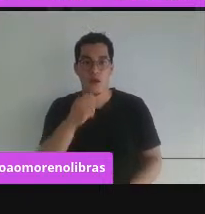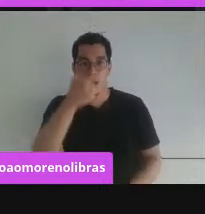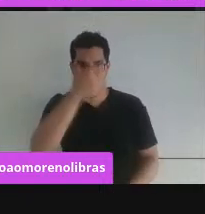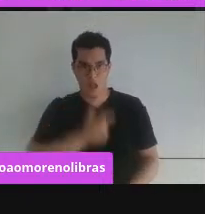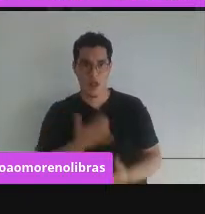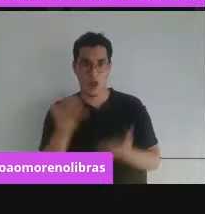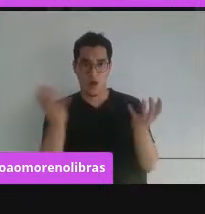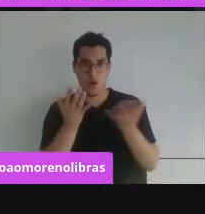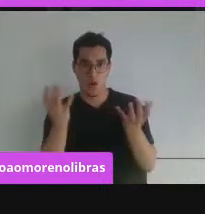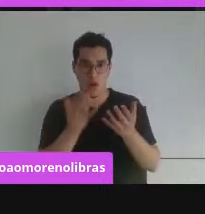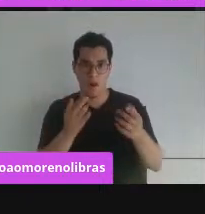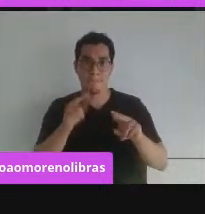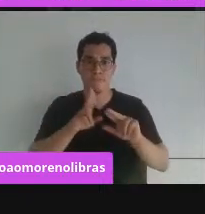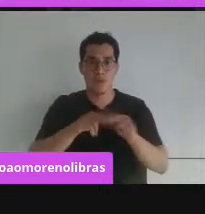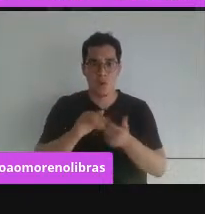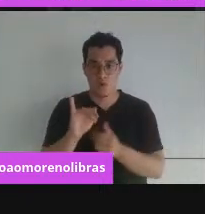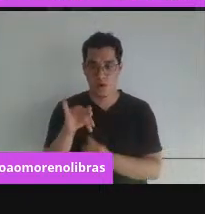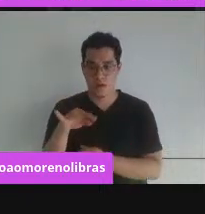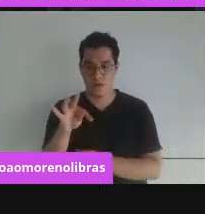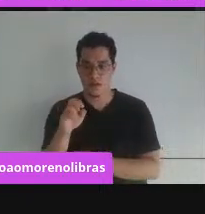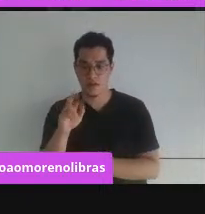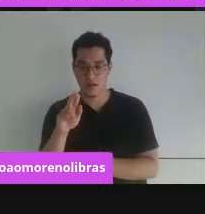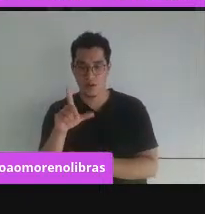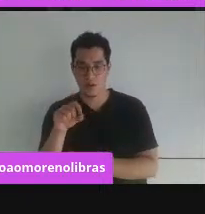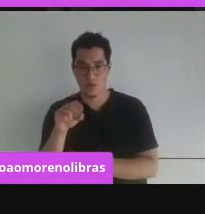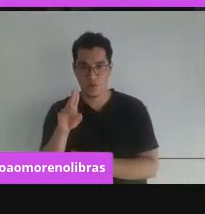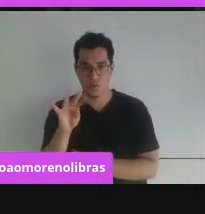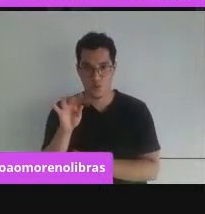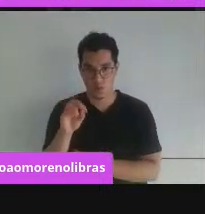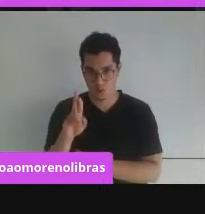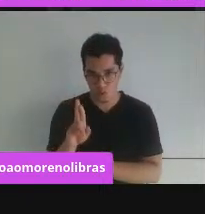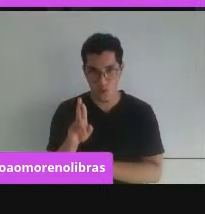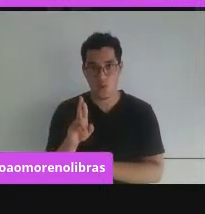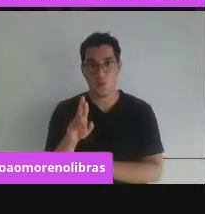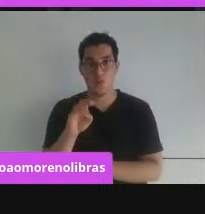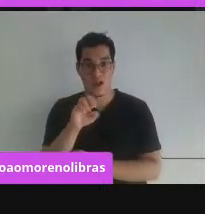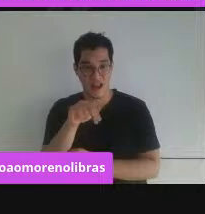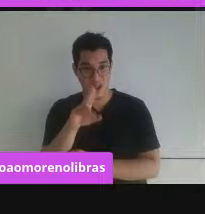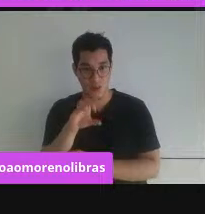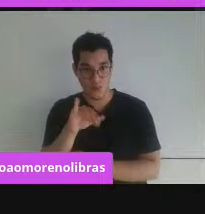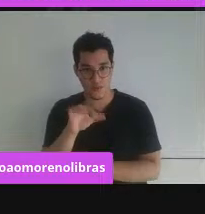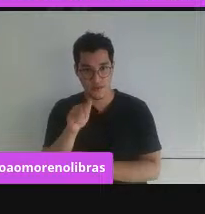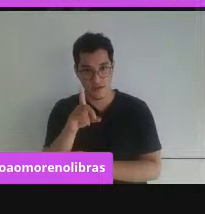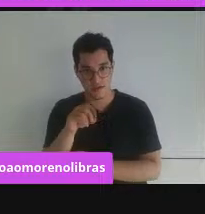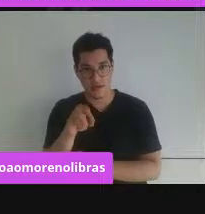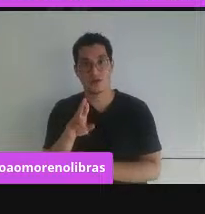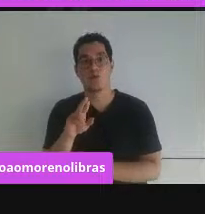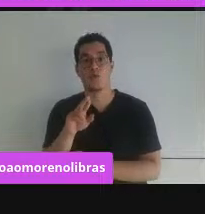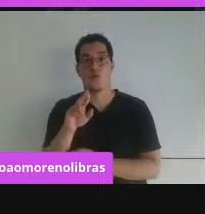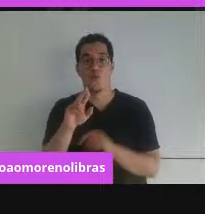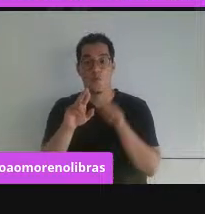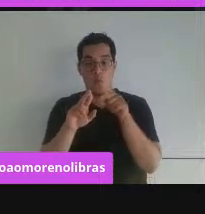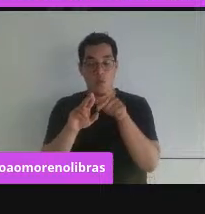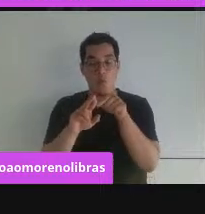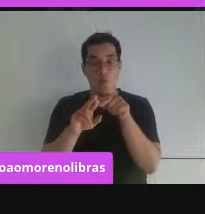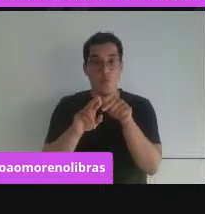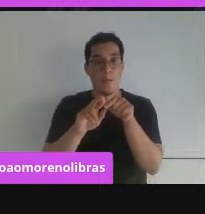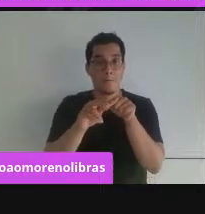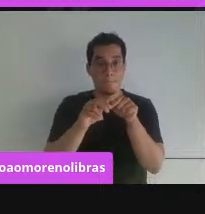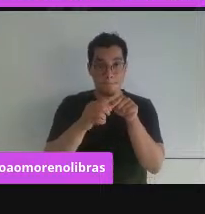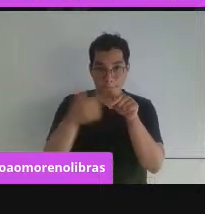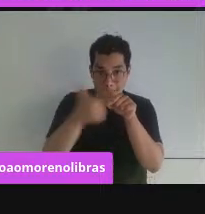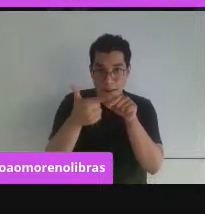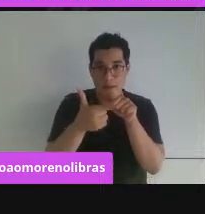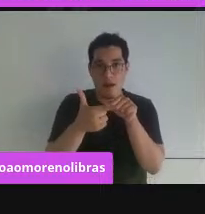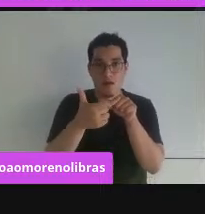pelo locutor enunciador primeiro, porque elas defendem isso aqui, apenas eu fiz a figura para sintetizar o pensamento delas.